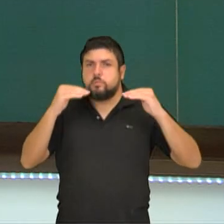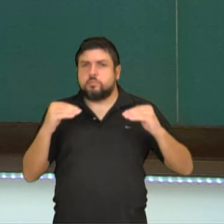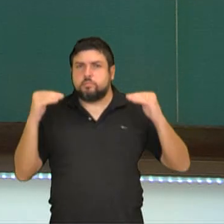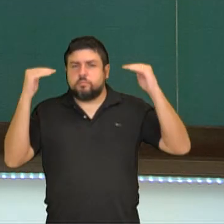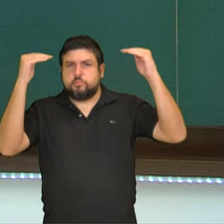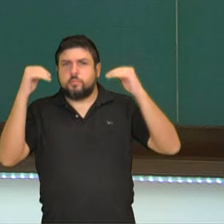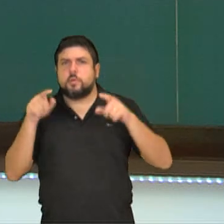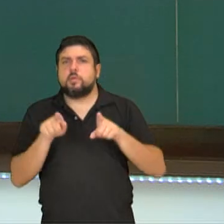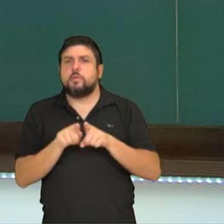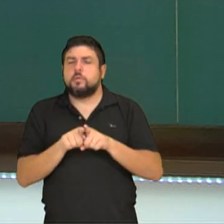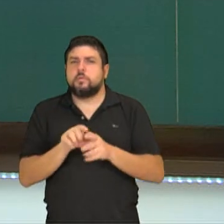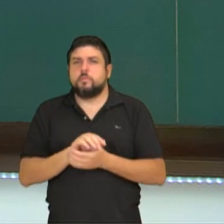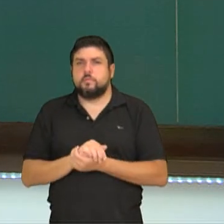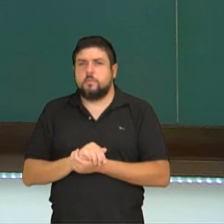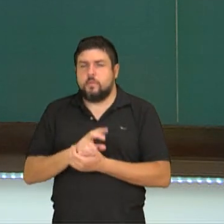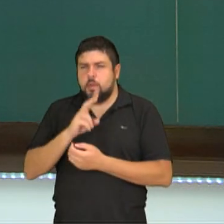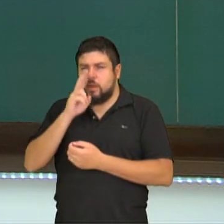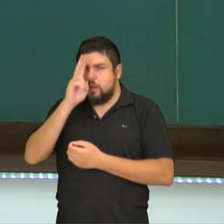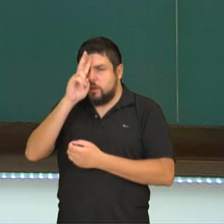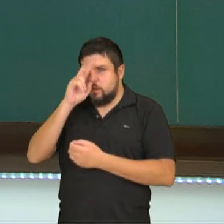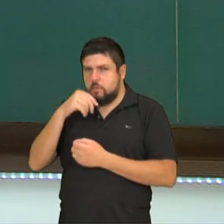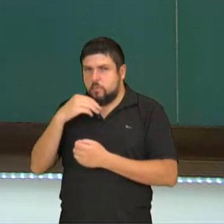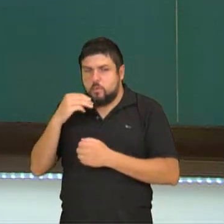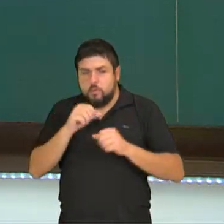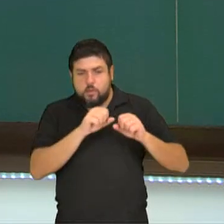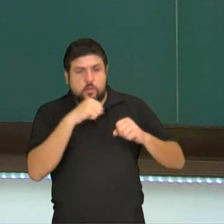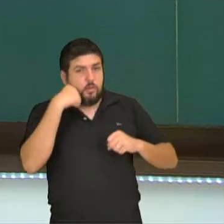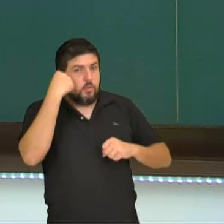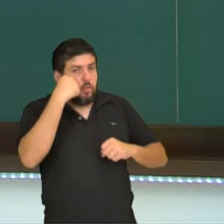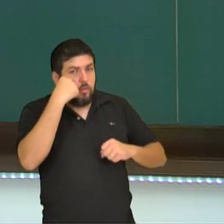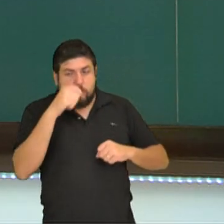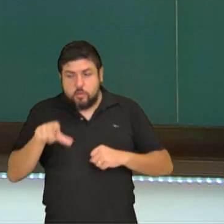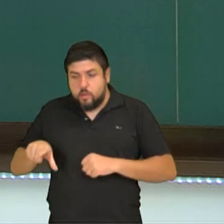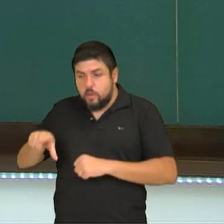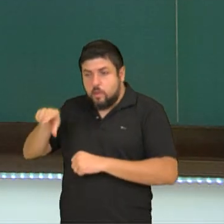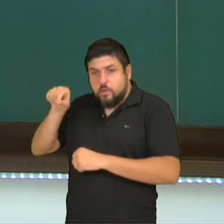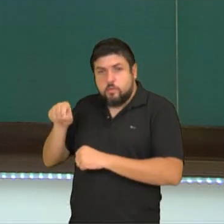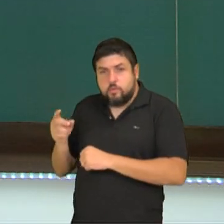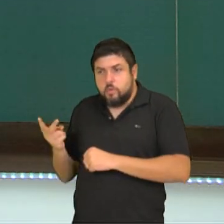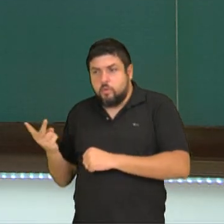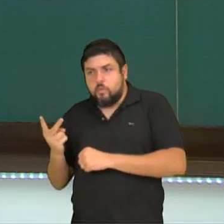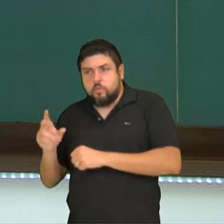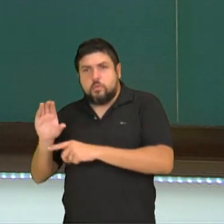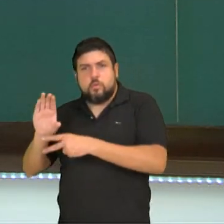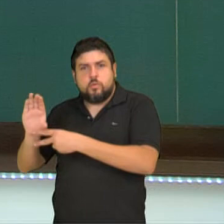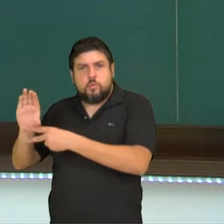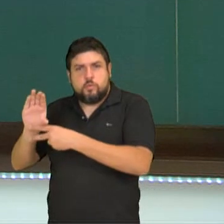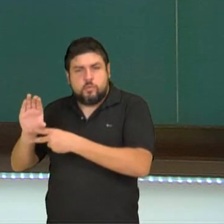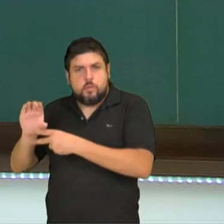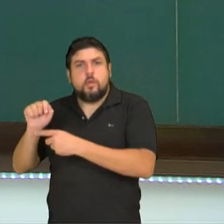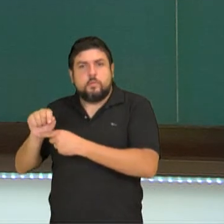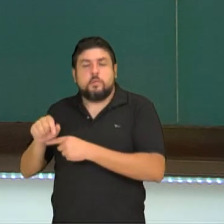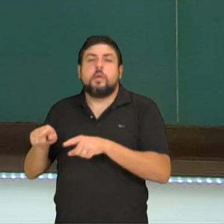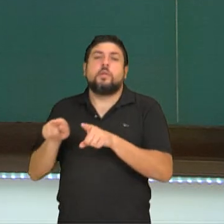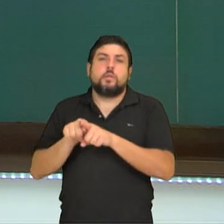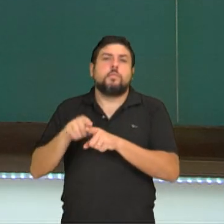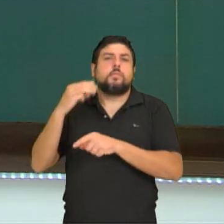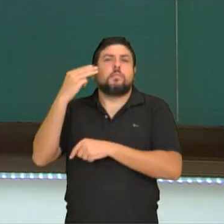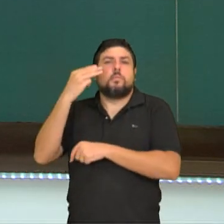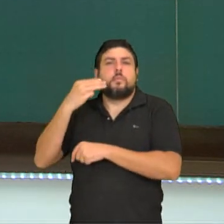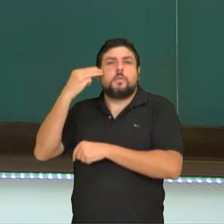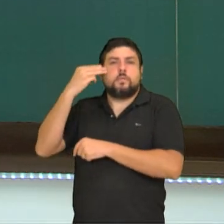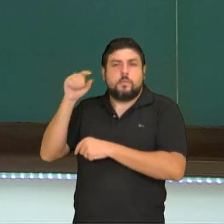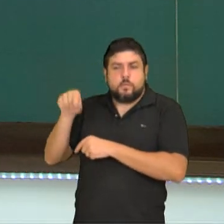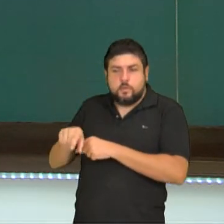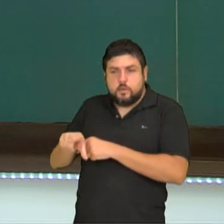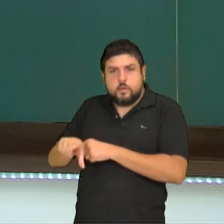falei que em alguns momentos o cônsul vai ser elegido pelo Senado? Aqui a gente vai ter magistraturas mais elevadas que eles vão eleger